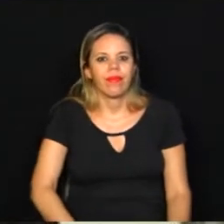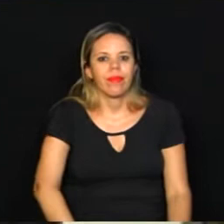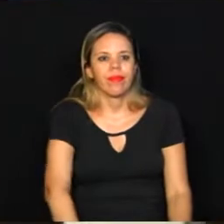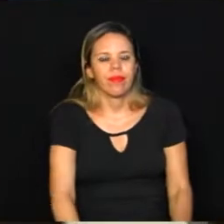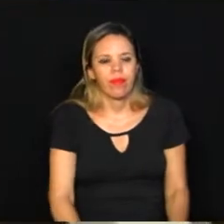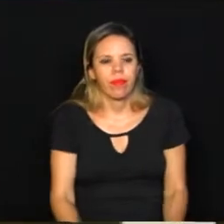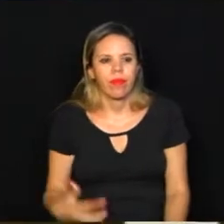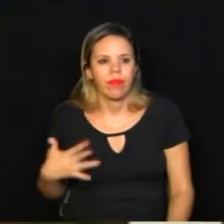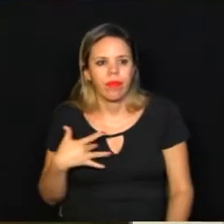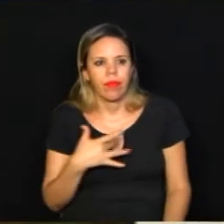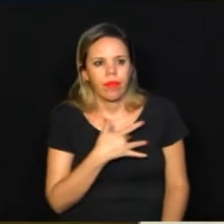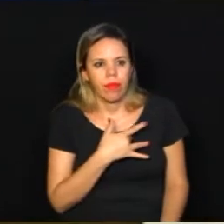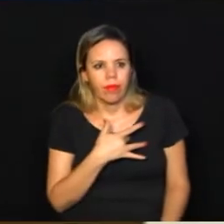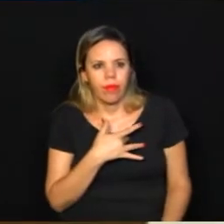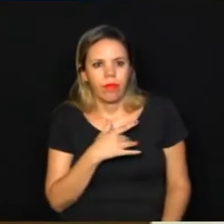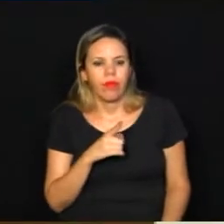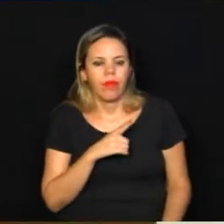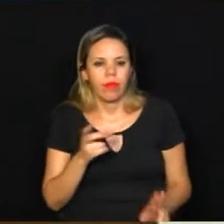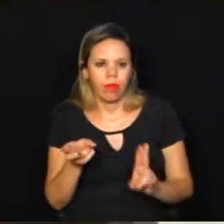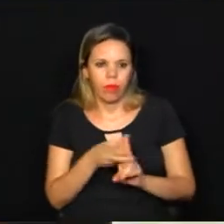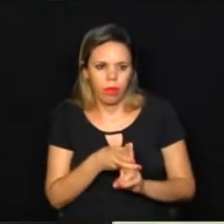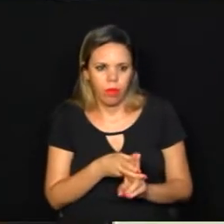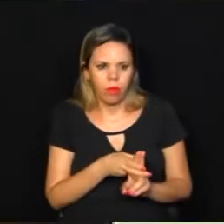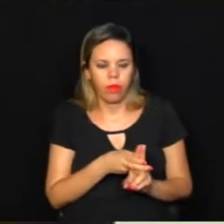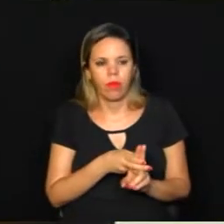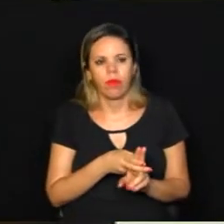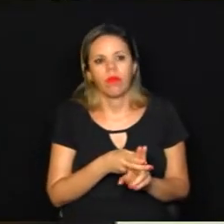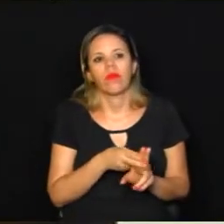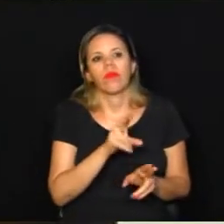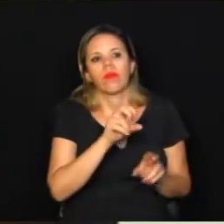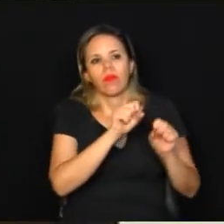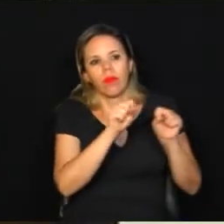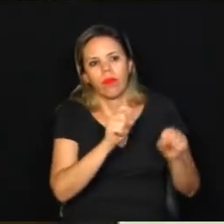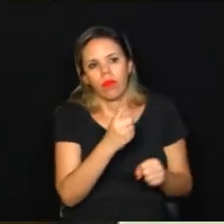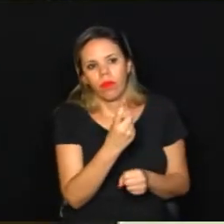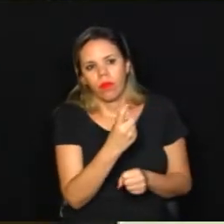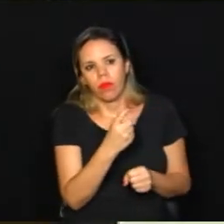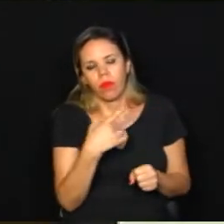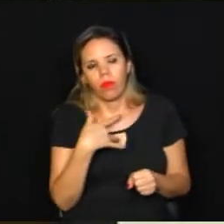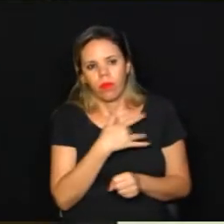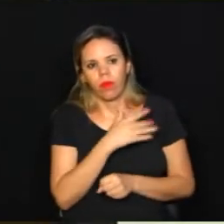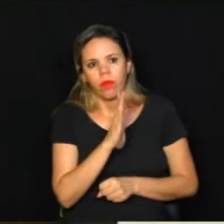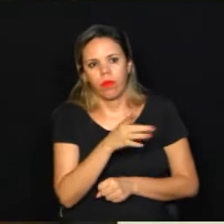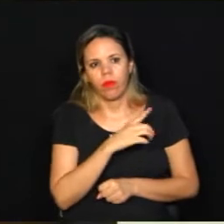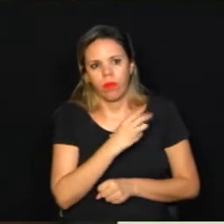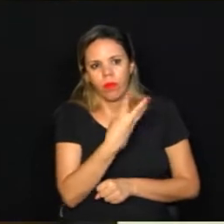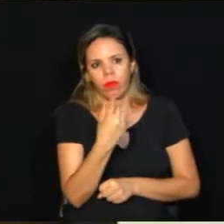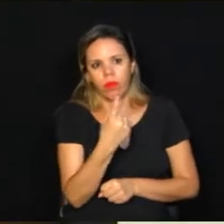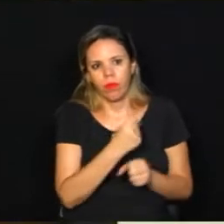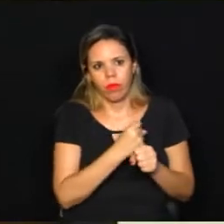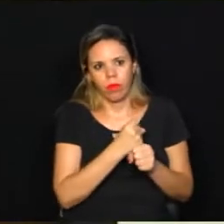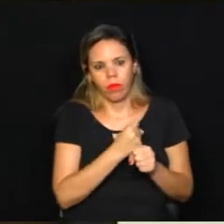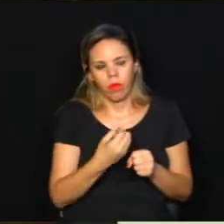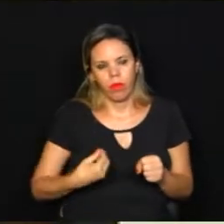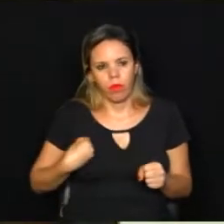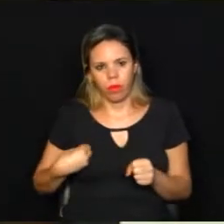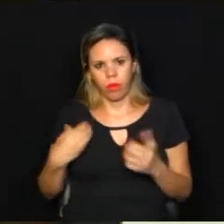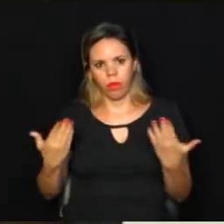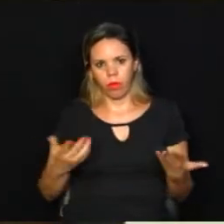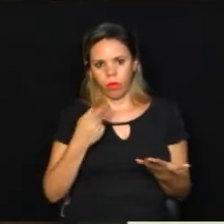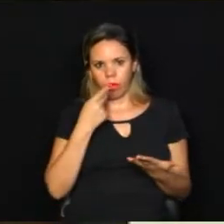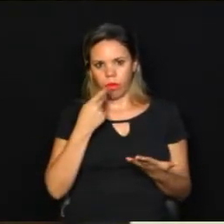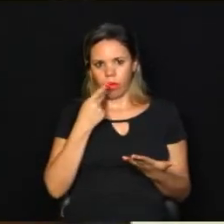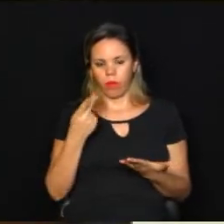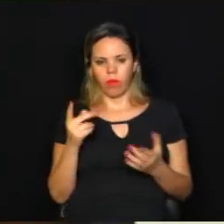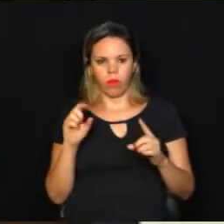Na saúde, nós temos o SUS, que é o Sistema Único de Saúde. Ele já tem 31 anos de existência. Quando nós falamos